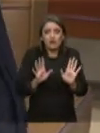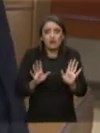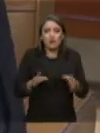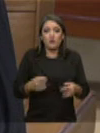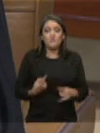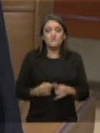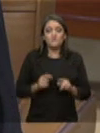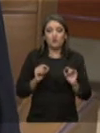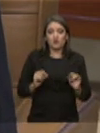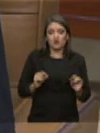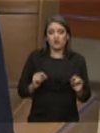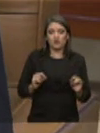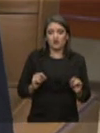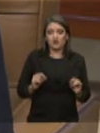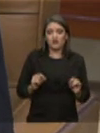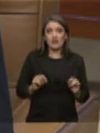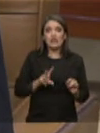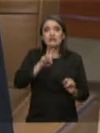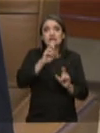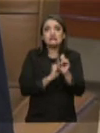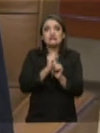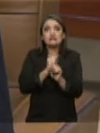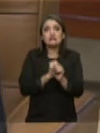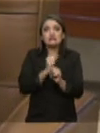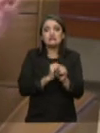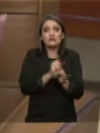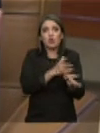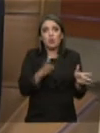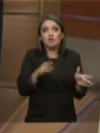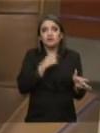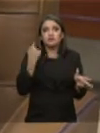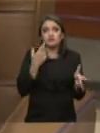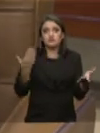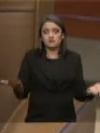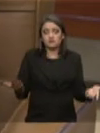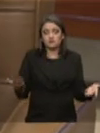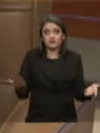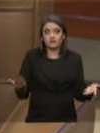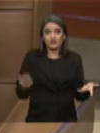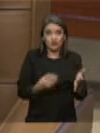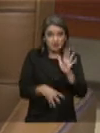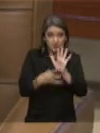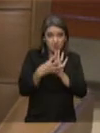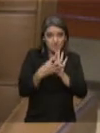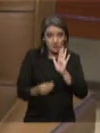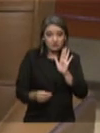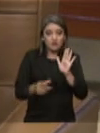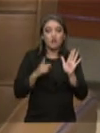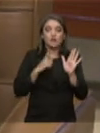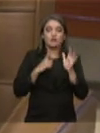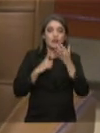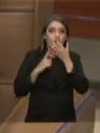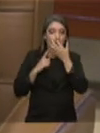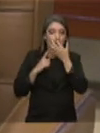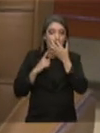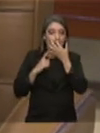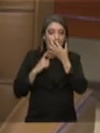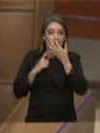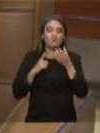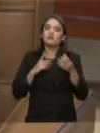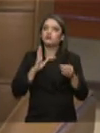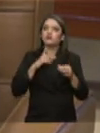de indébito se dá em 5 anos. Não mais do que isso. O modelo de fórmulas de preclusão é